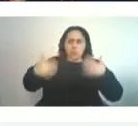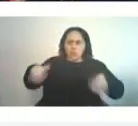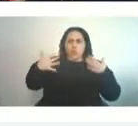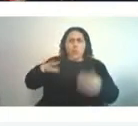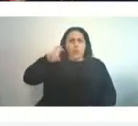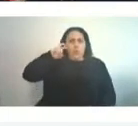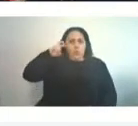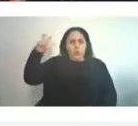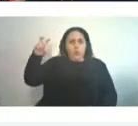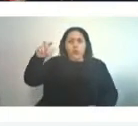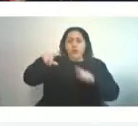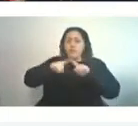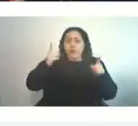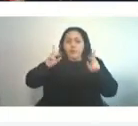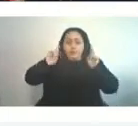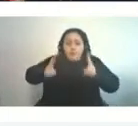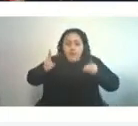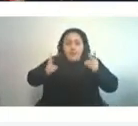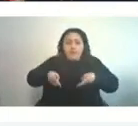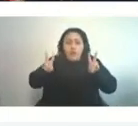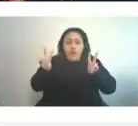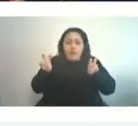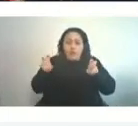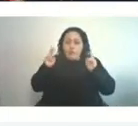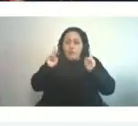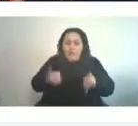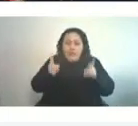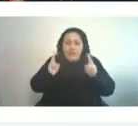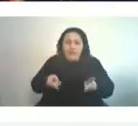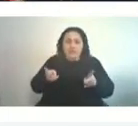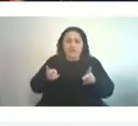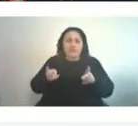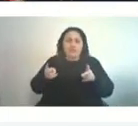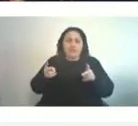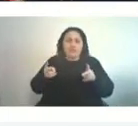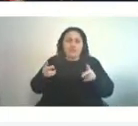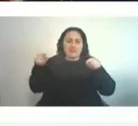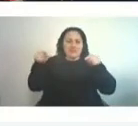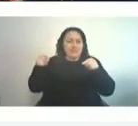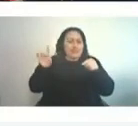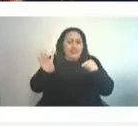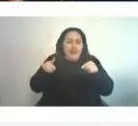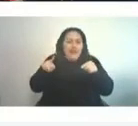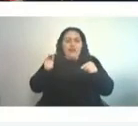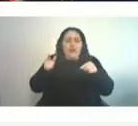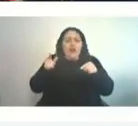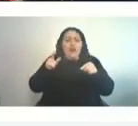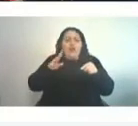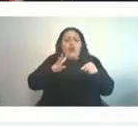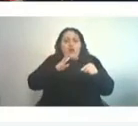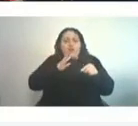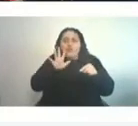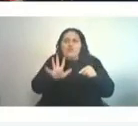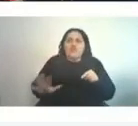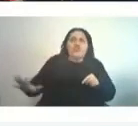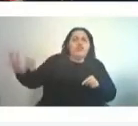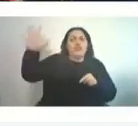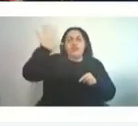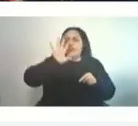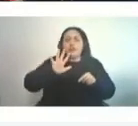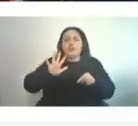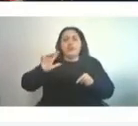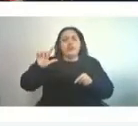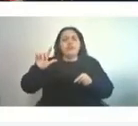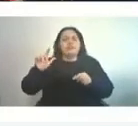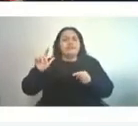vista do recorte do conhecimento que eles fazem profundamente, né? Então, é necessário que se